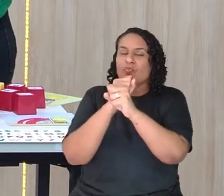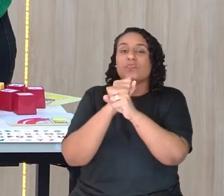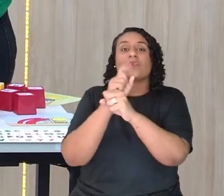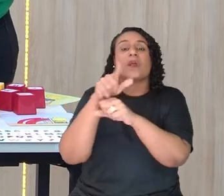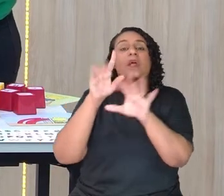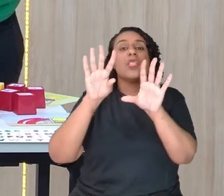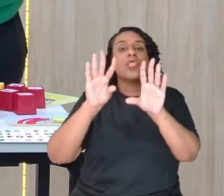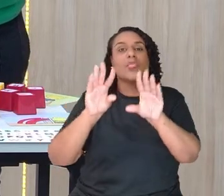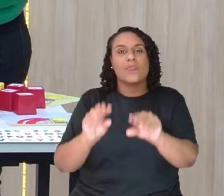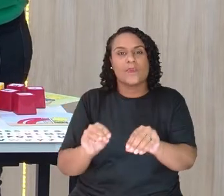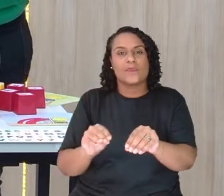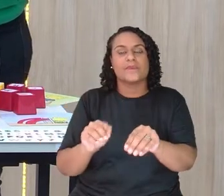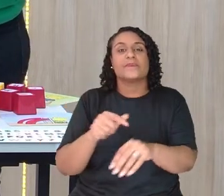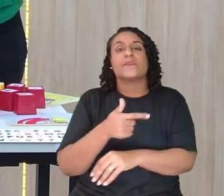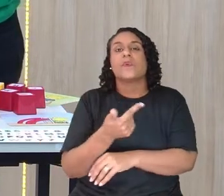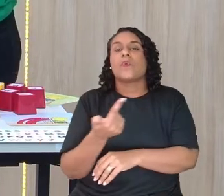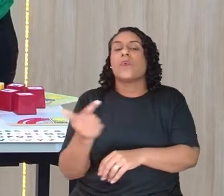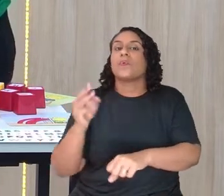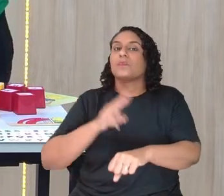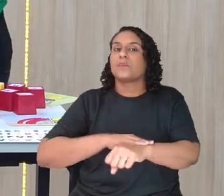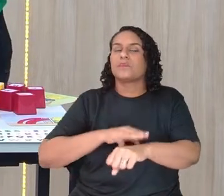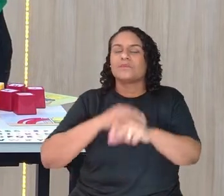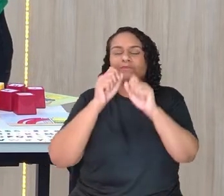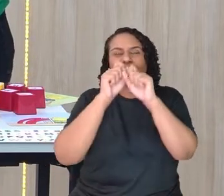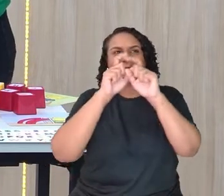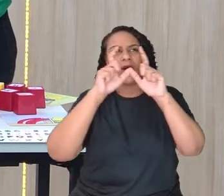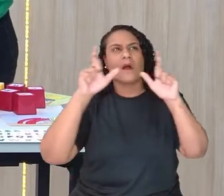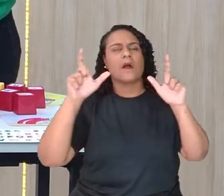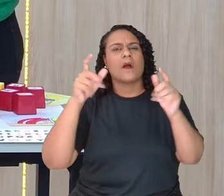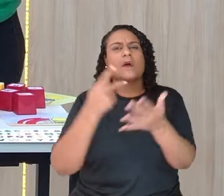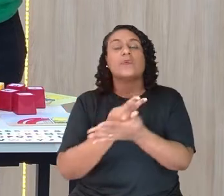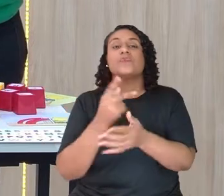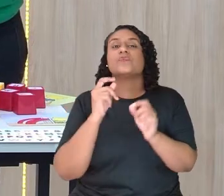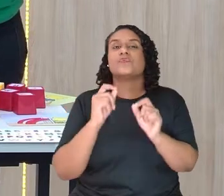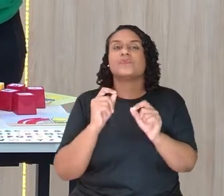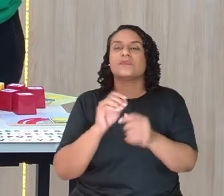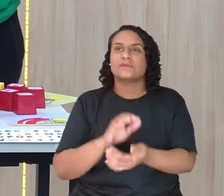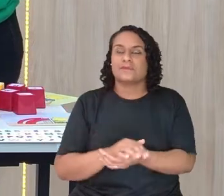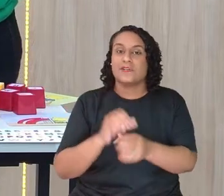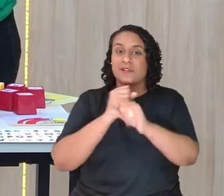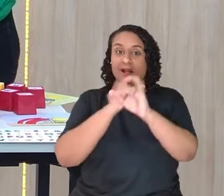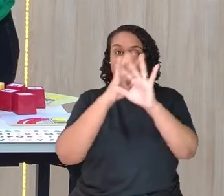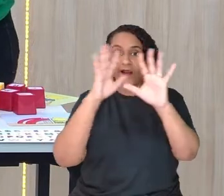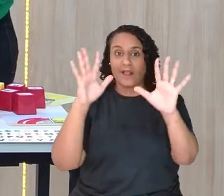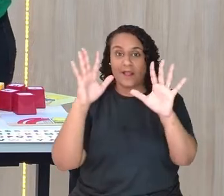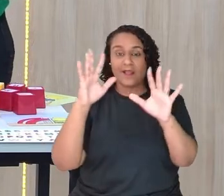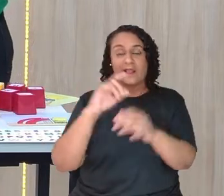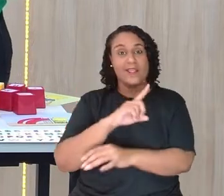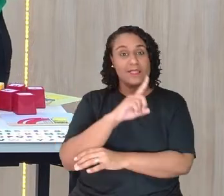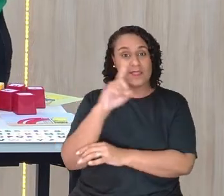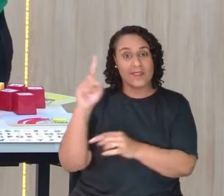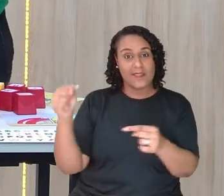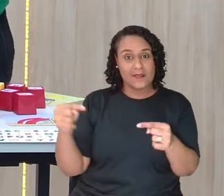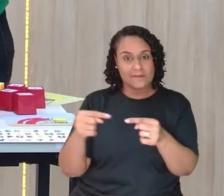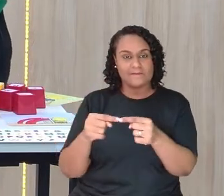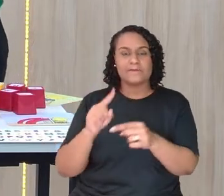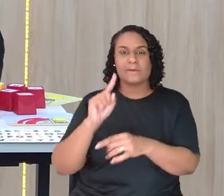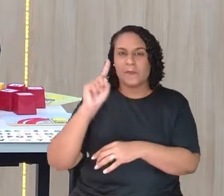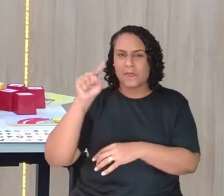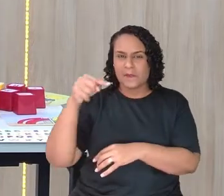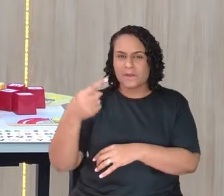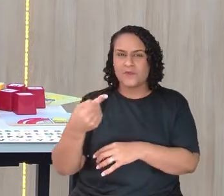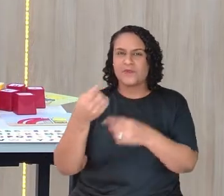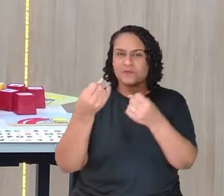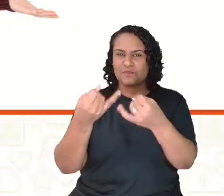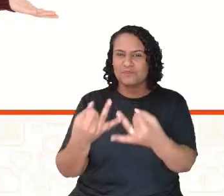noite. Então, outro momento que ele acorda, o que é que acontece? Está claro. Mas vamos ver isso mais adiante, vamos